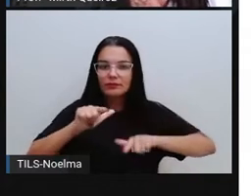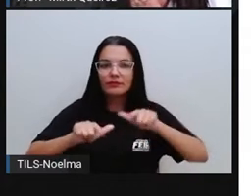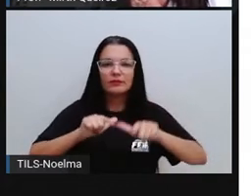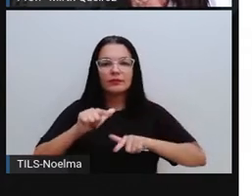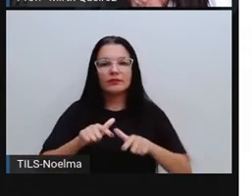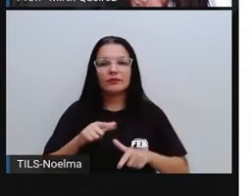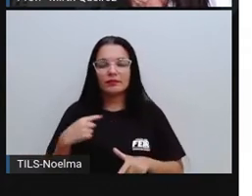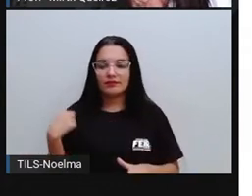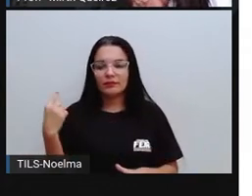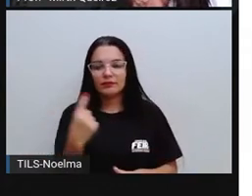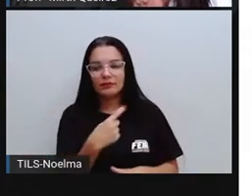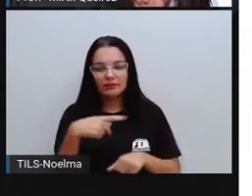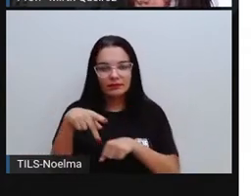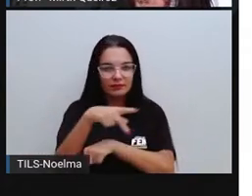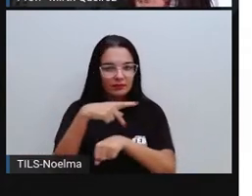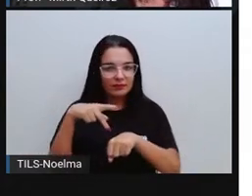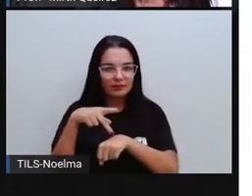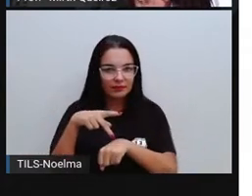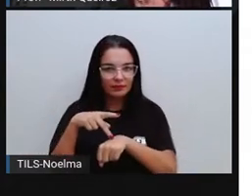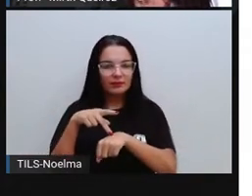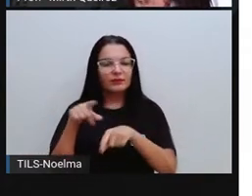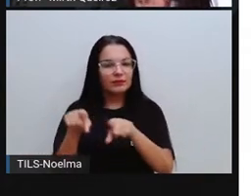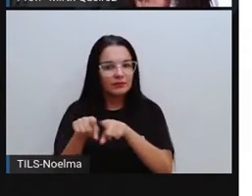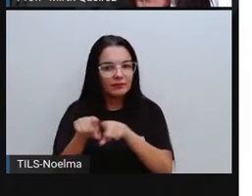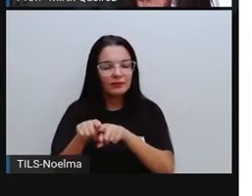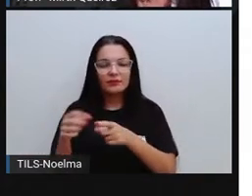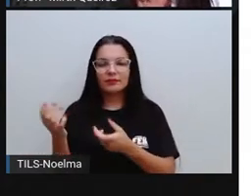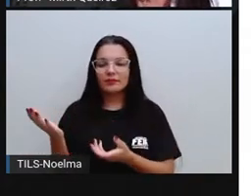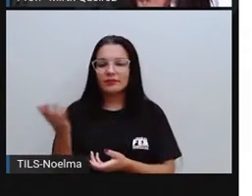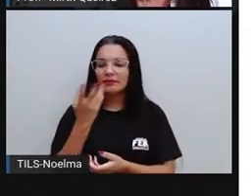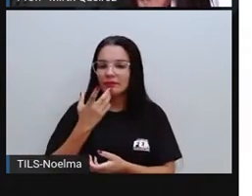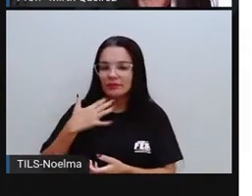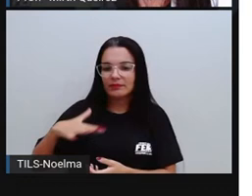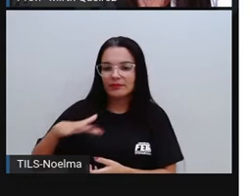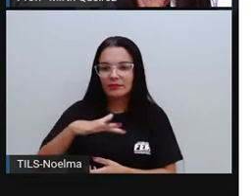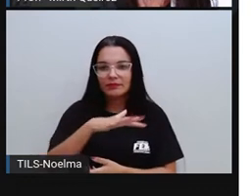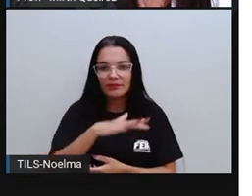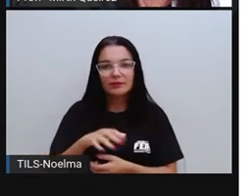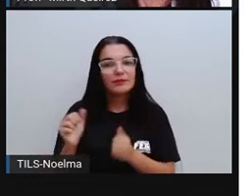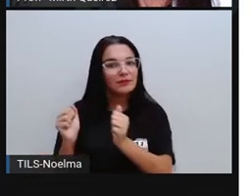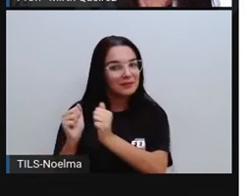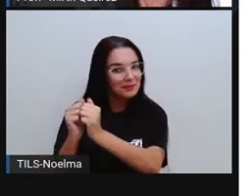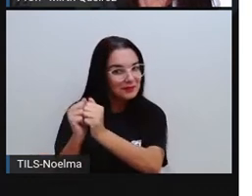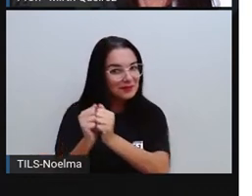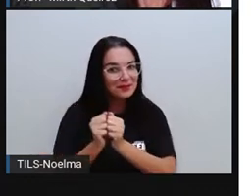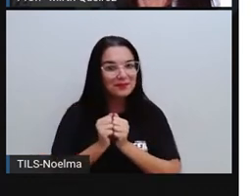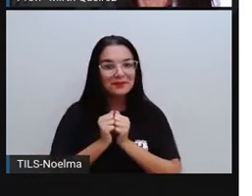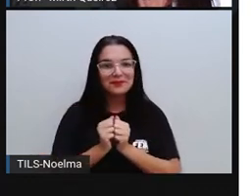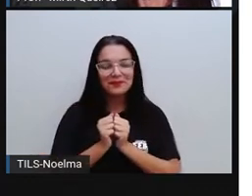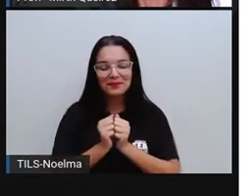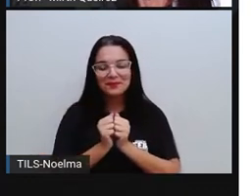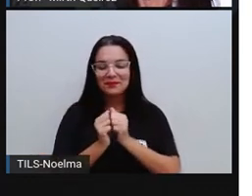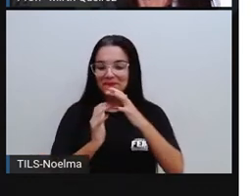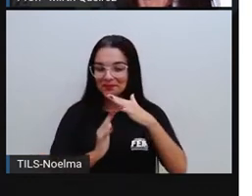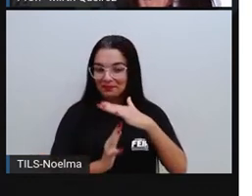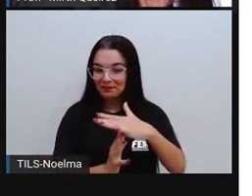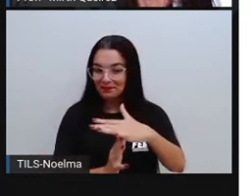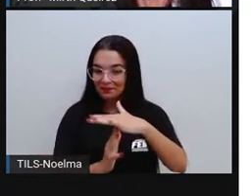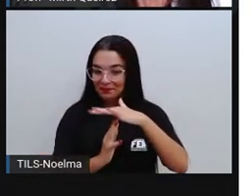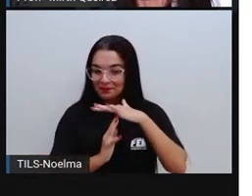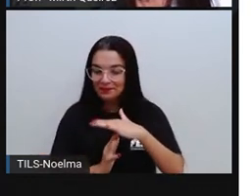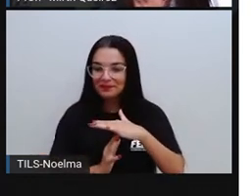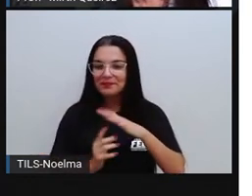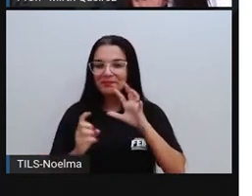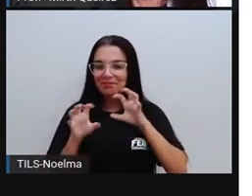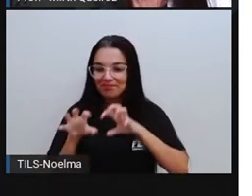no nosso país. E as crianças, elas também trouxeram influências em nossa cultura também.